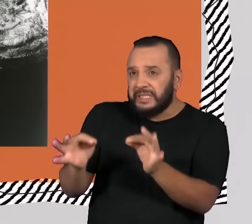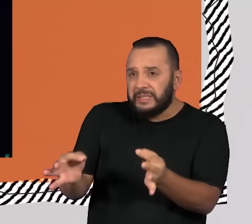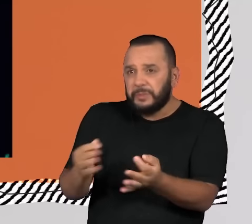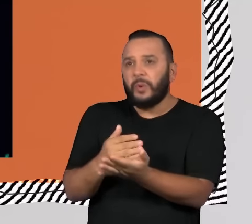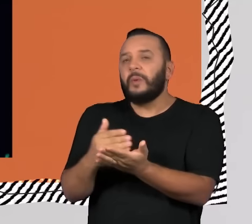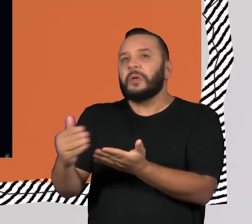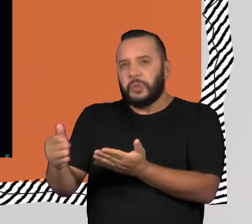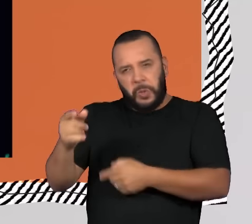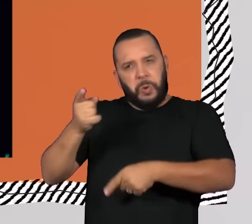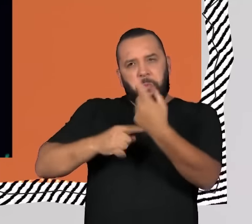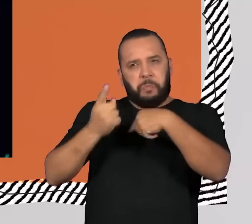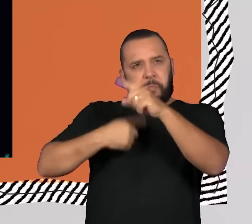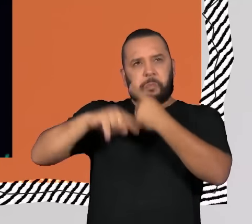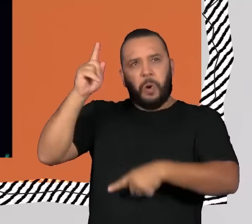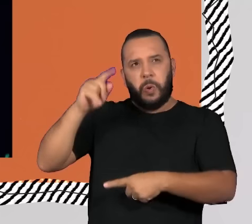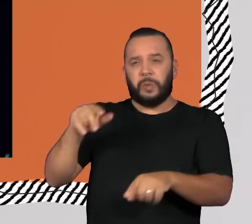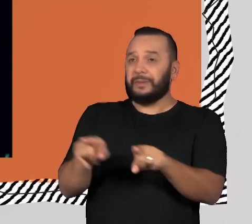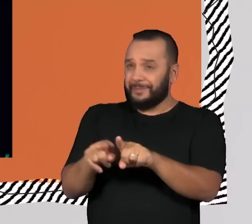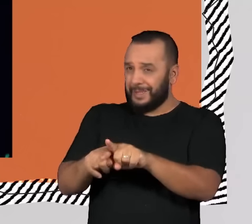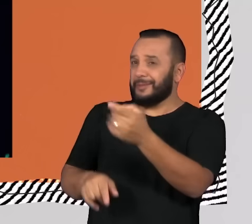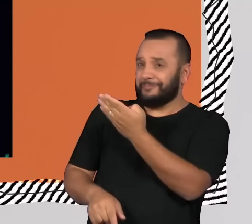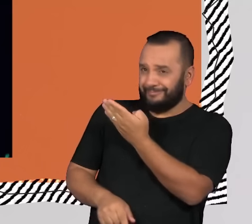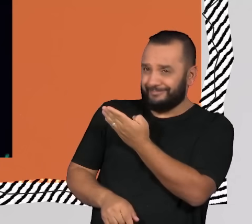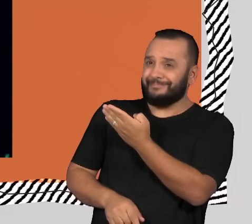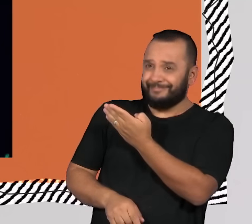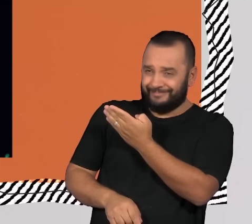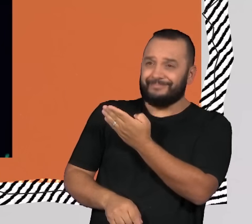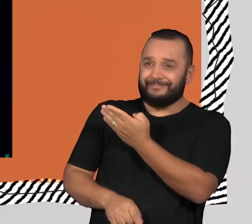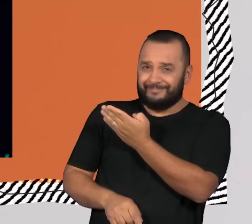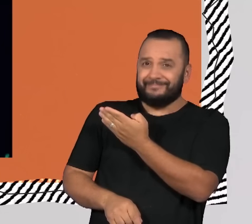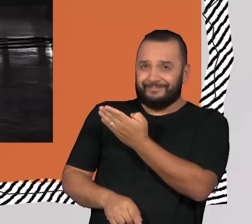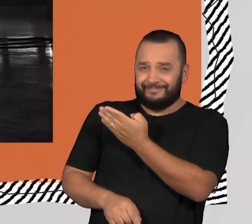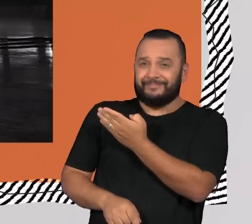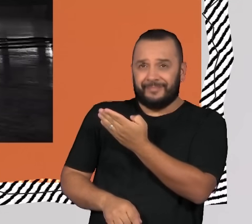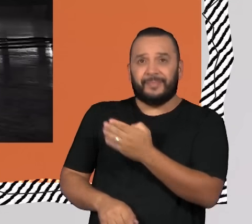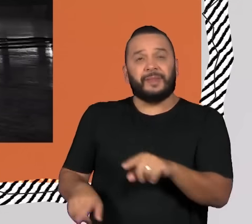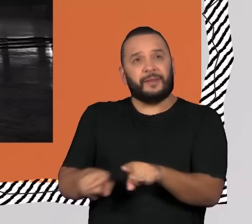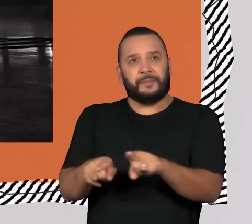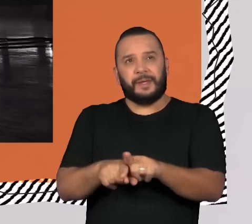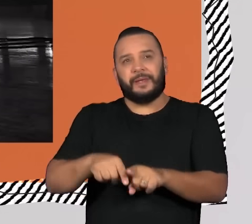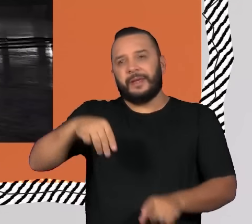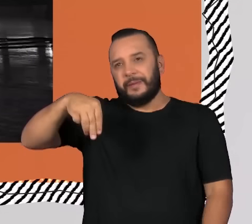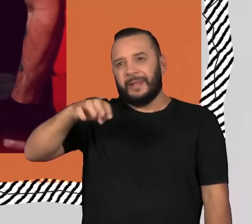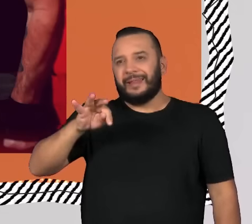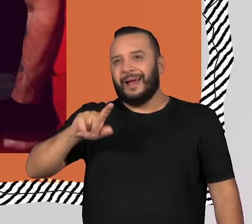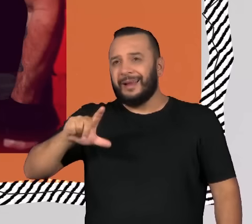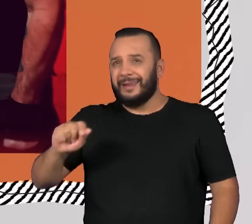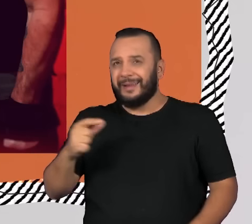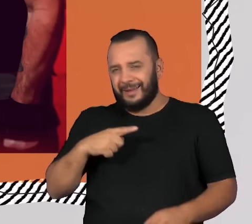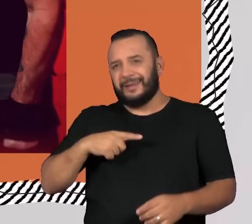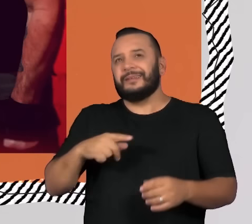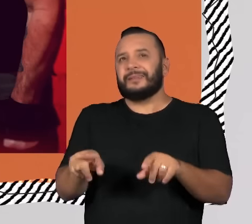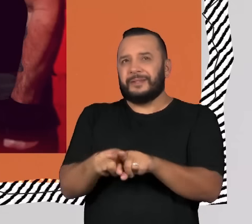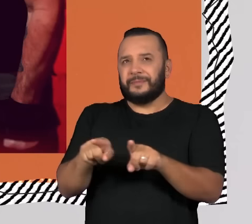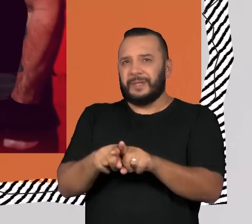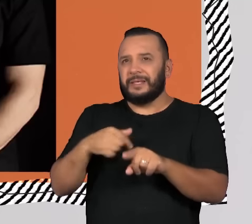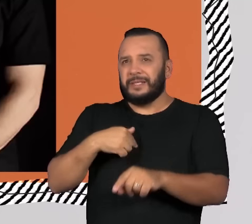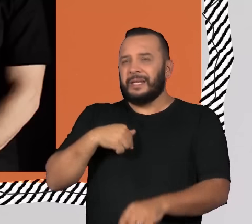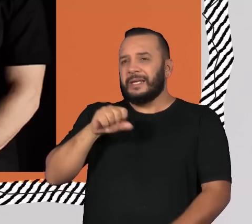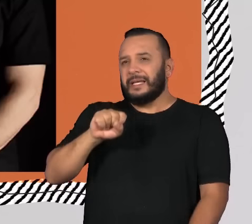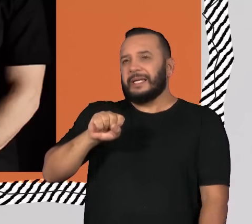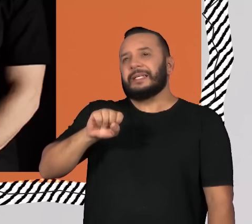banda ali, né, com garotos, né, da cena. E o Metallica veio da garagem, o Slayer, o Sepultura veio da garagem. O que é a